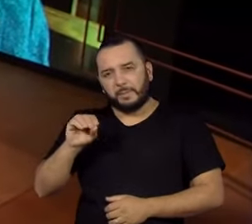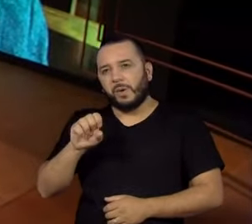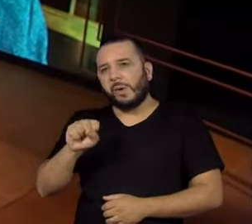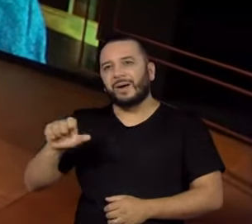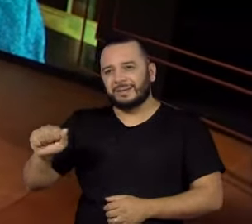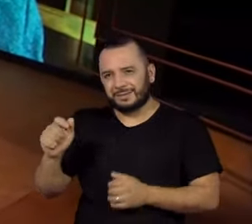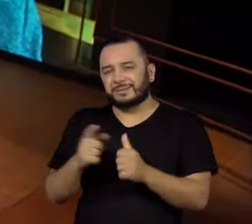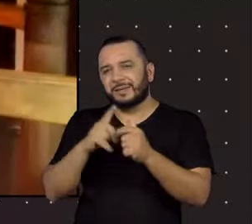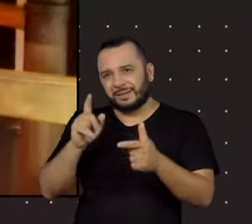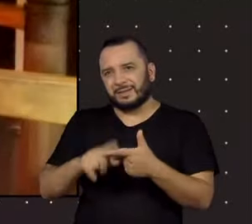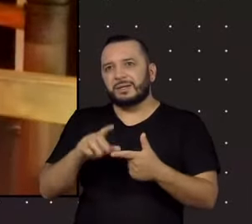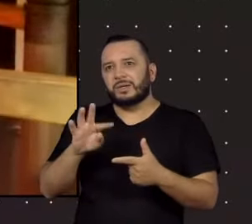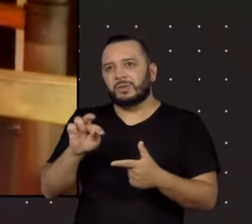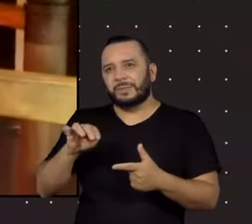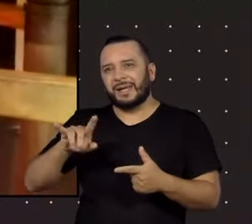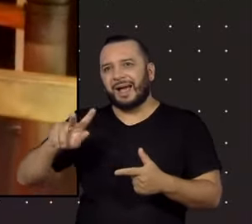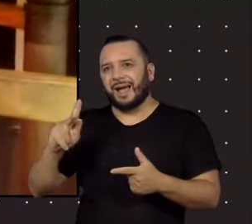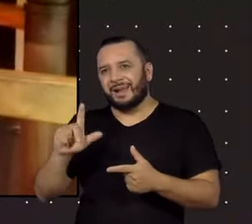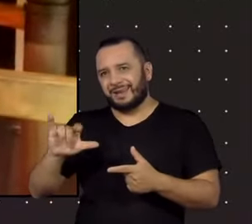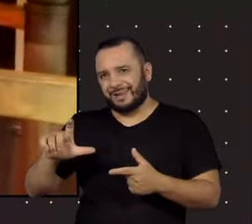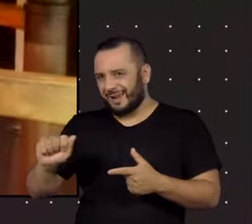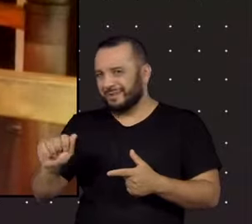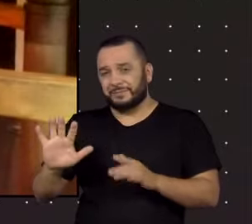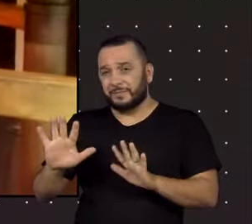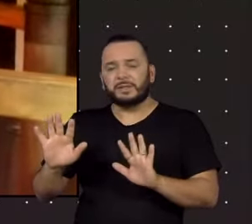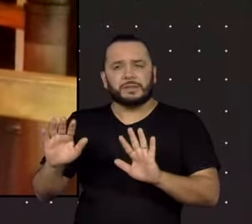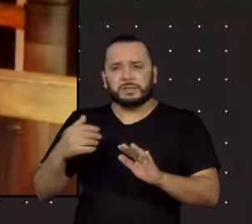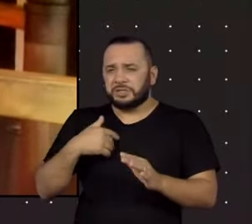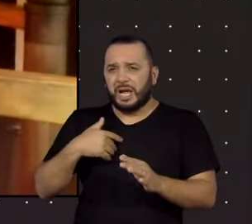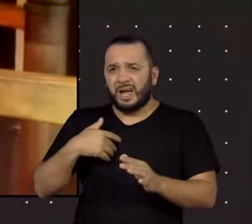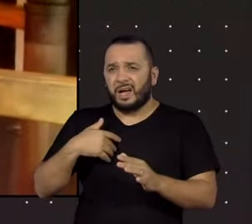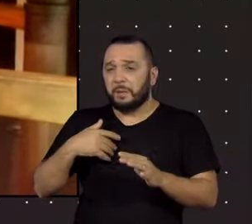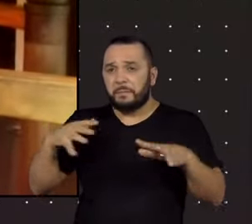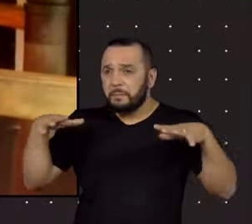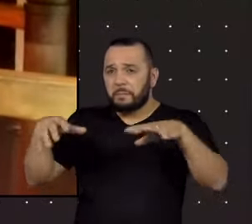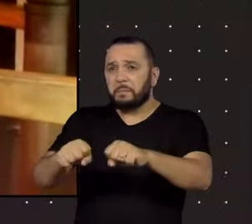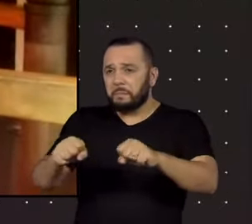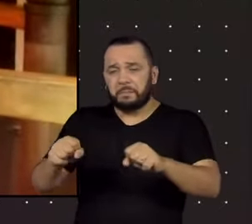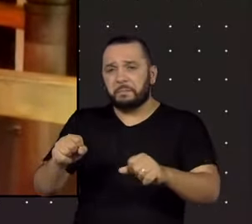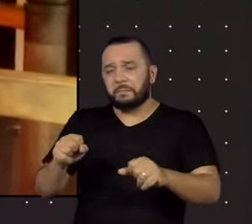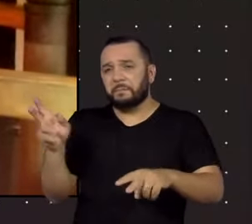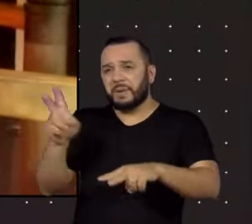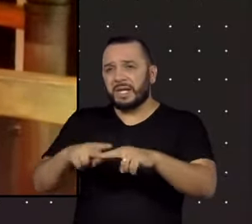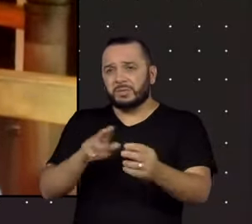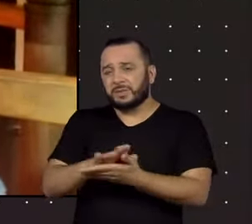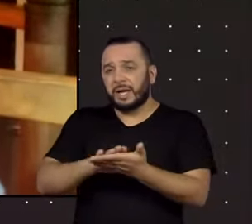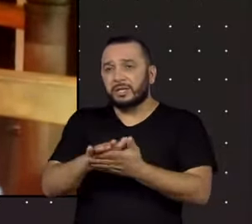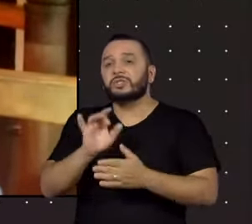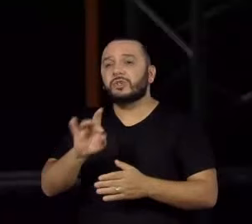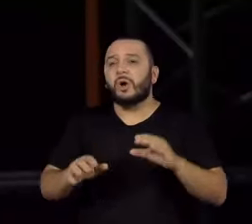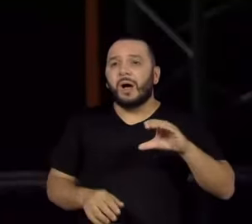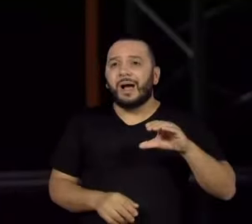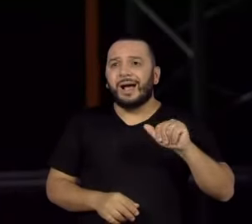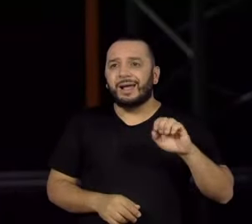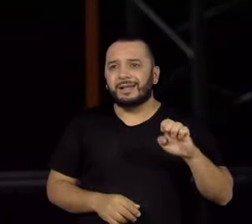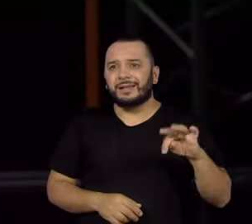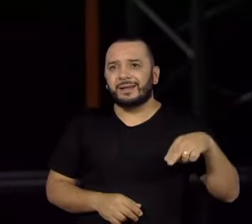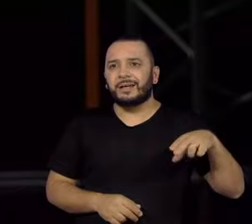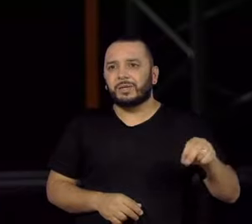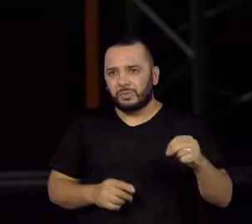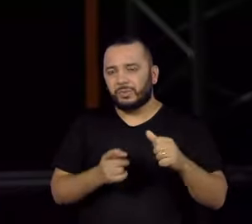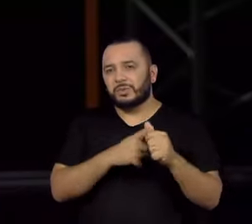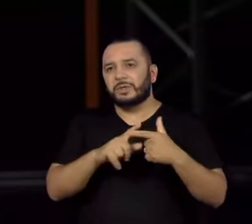foram presos, né? Quem é que foi preso? Foi preso o Chico, o Caetano, que falava Água Azul de Amaralina, e o Gil, que falava o Rei da